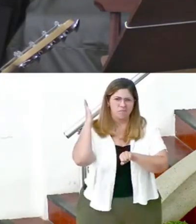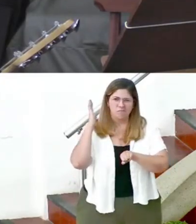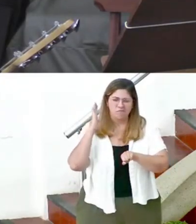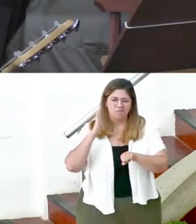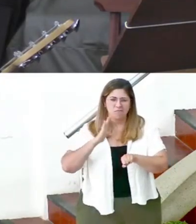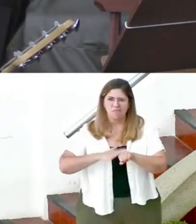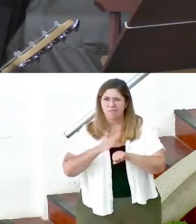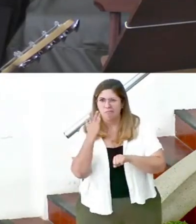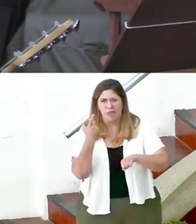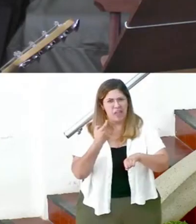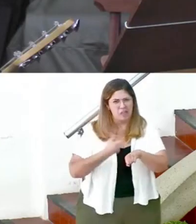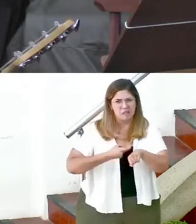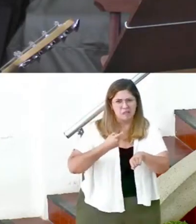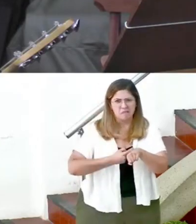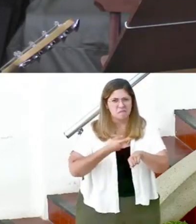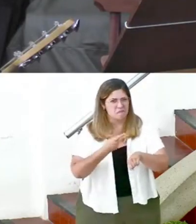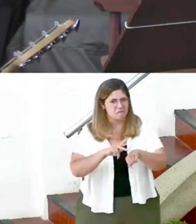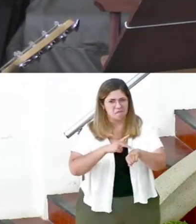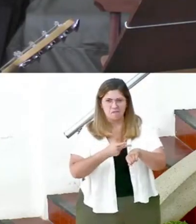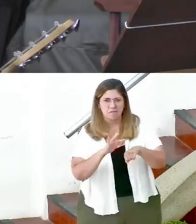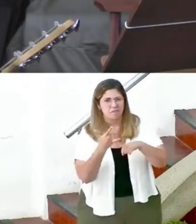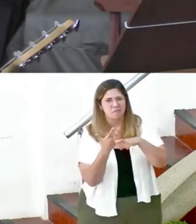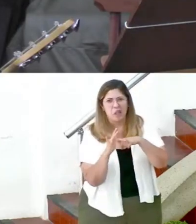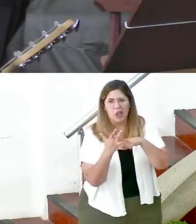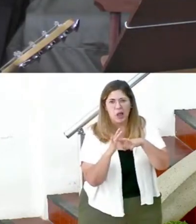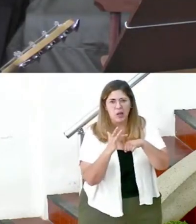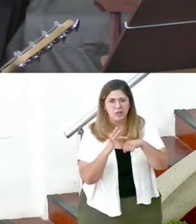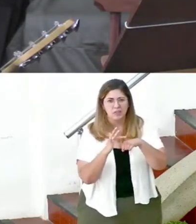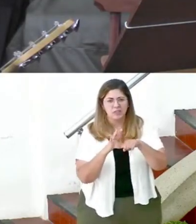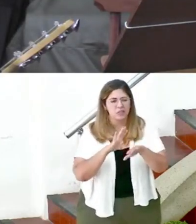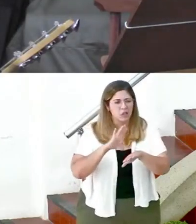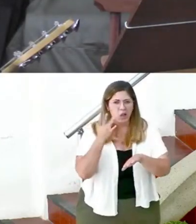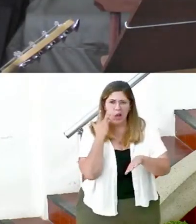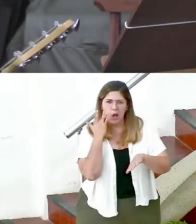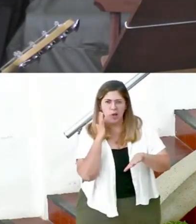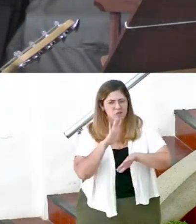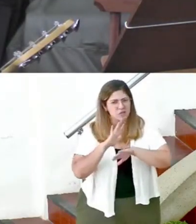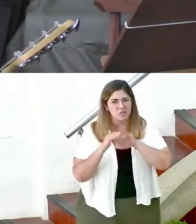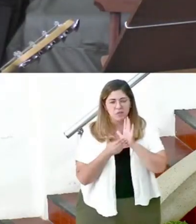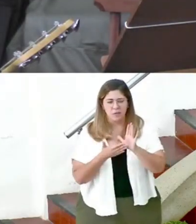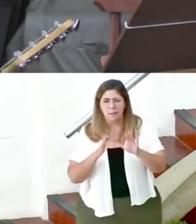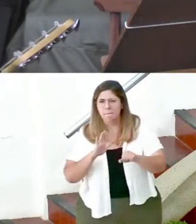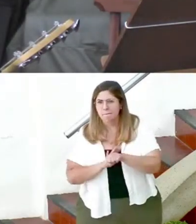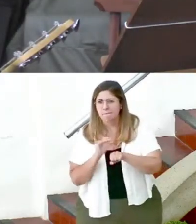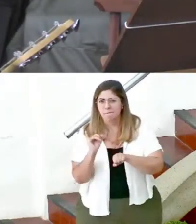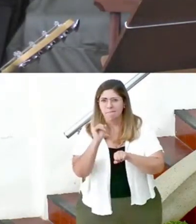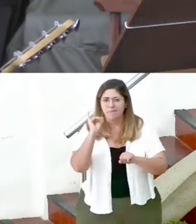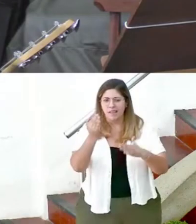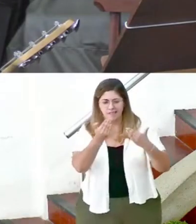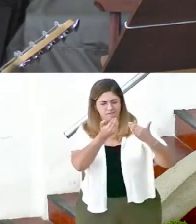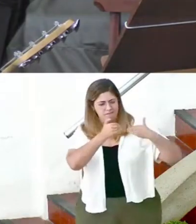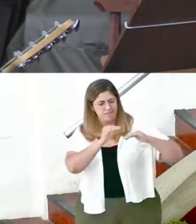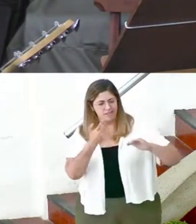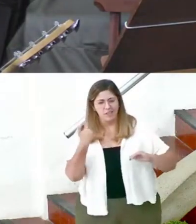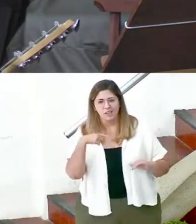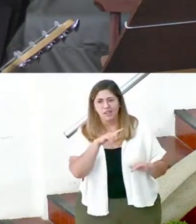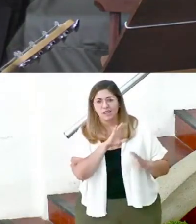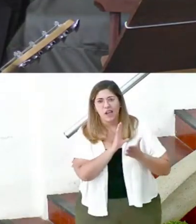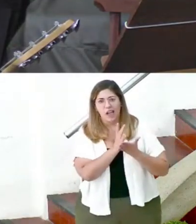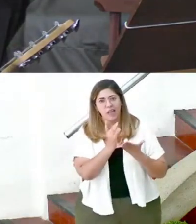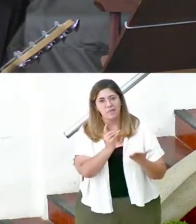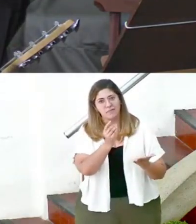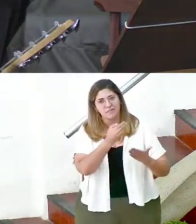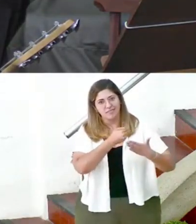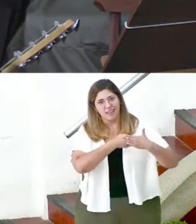pedras preciosas. Existe um tesouro. Existe um tesouro colocado dentro de nós. E é a palavra